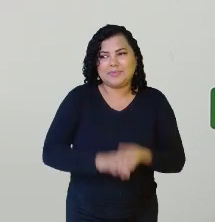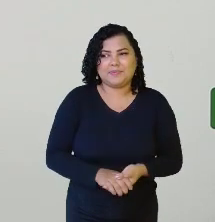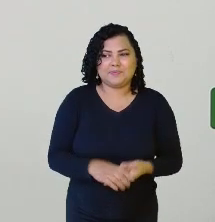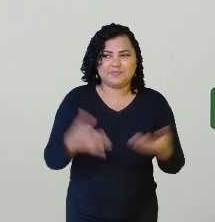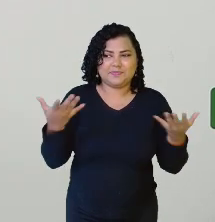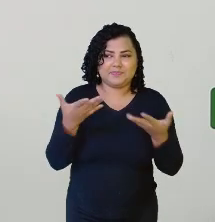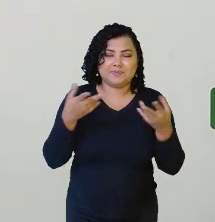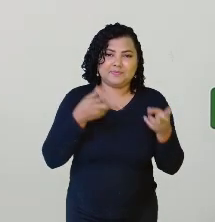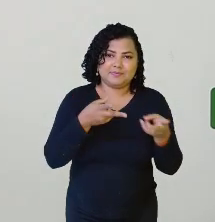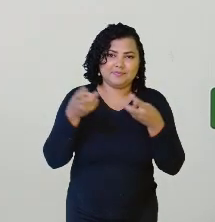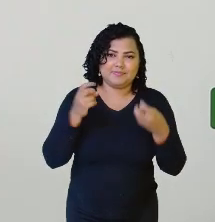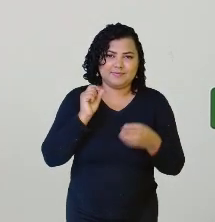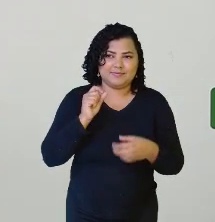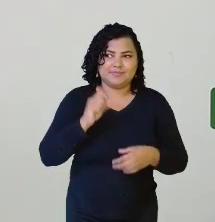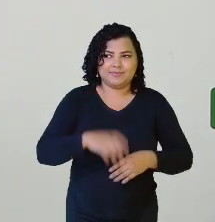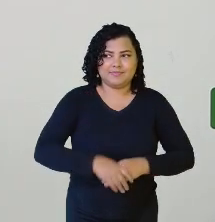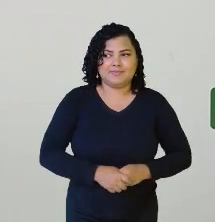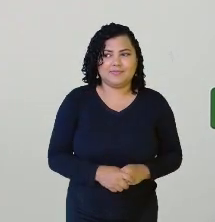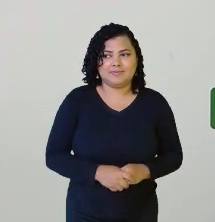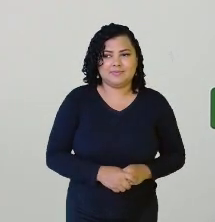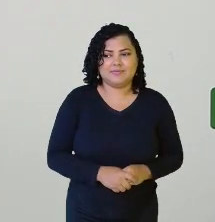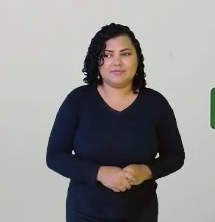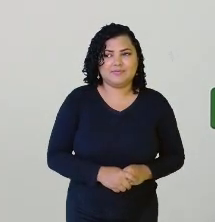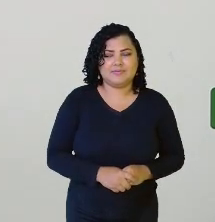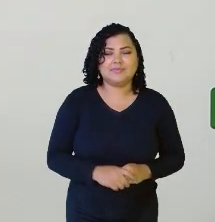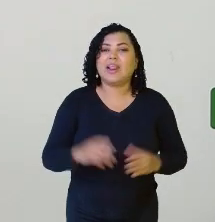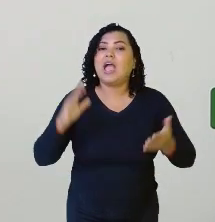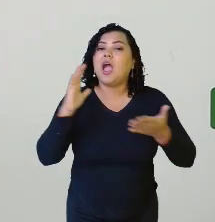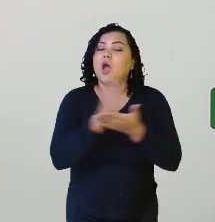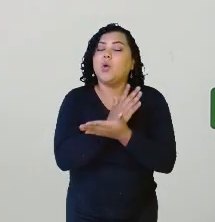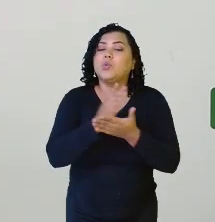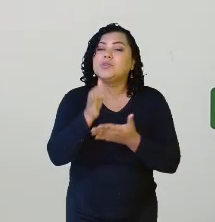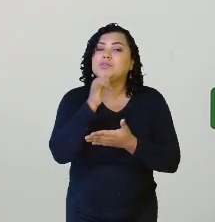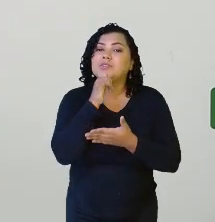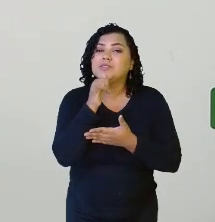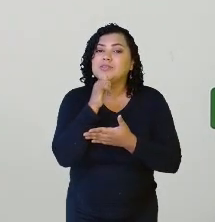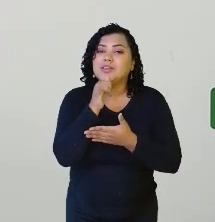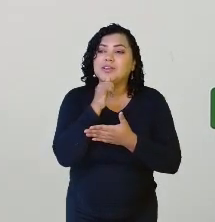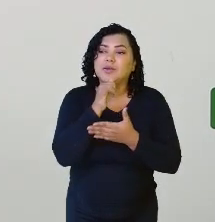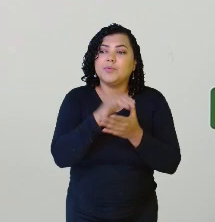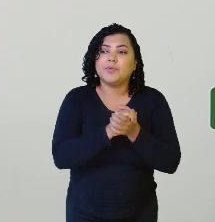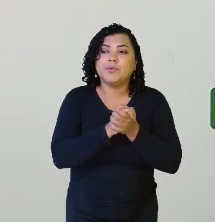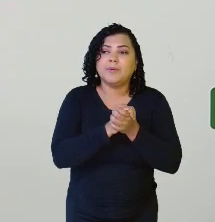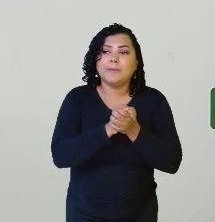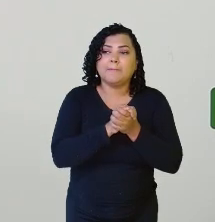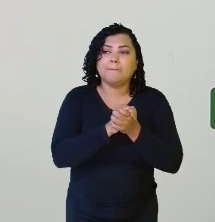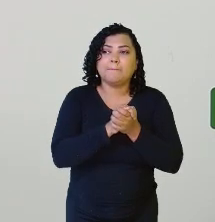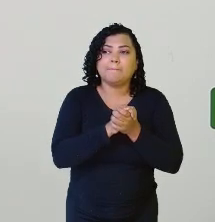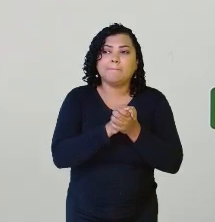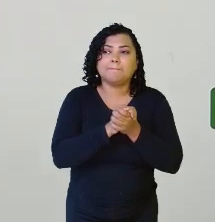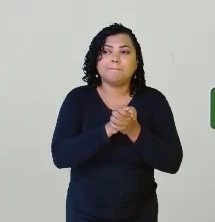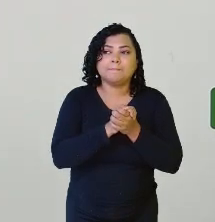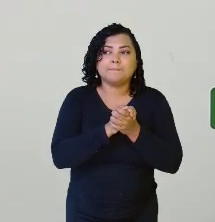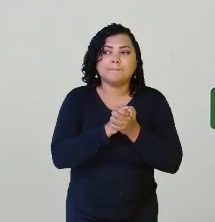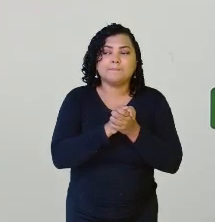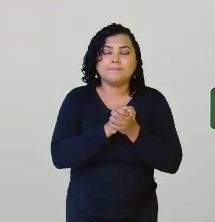ver agora alguns exemplos, né,